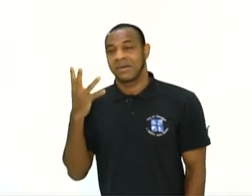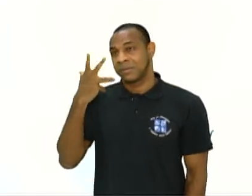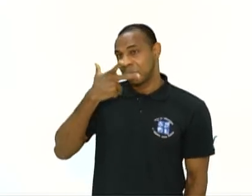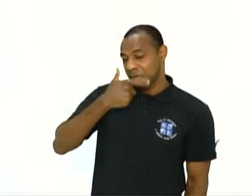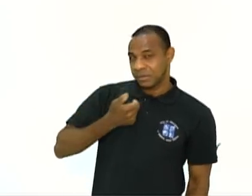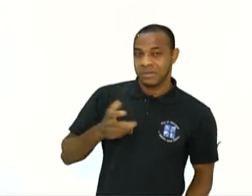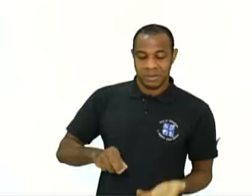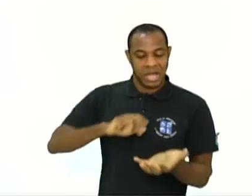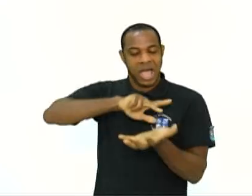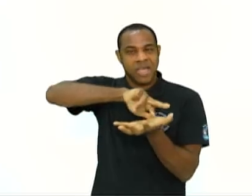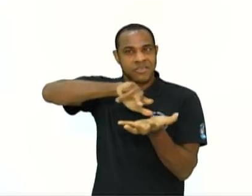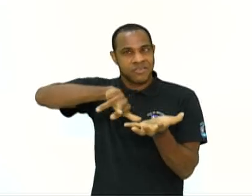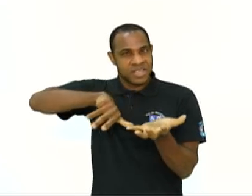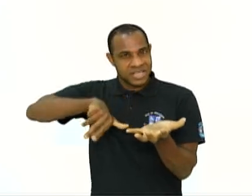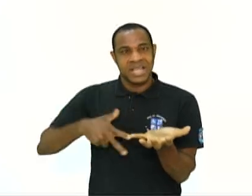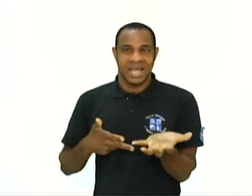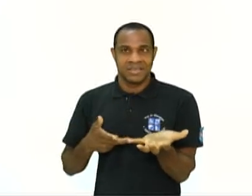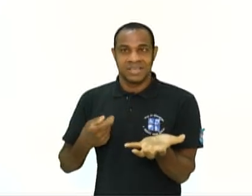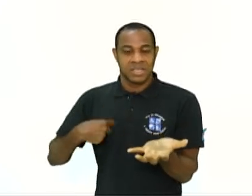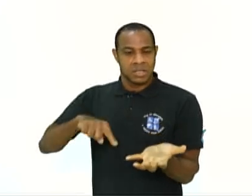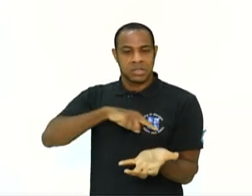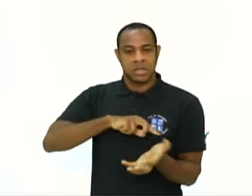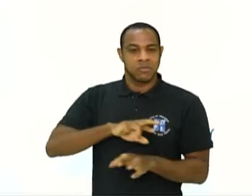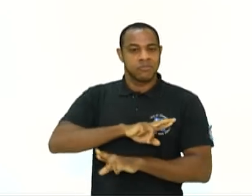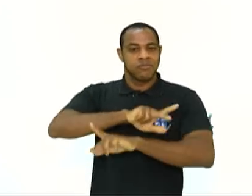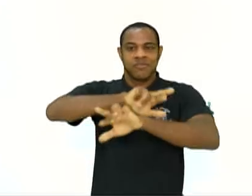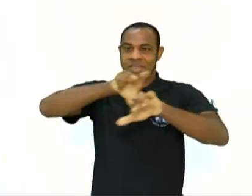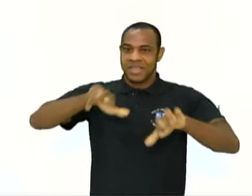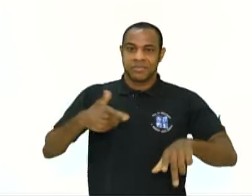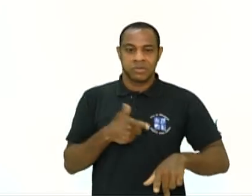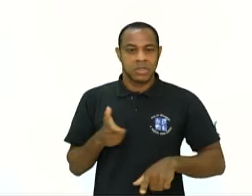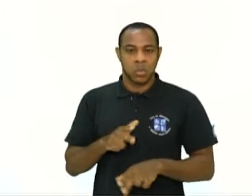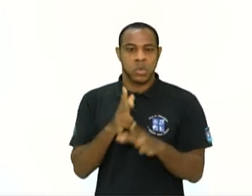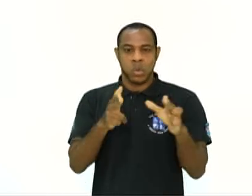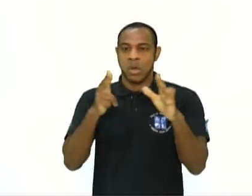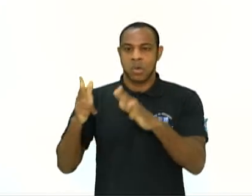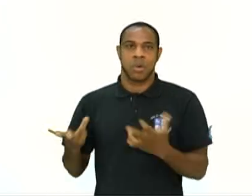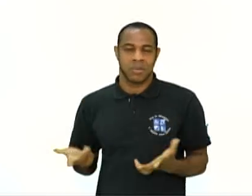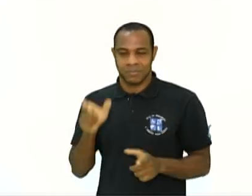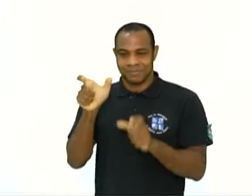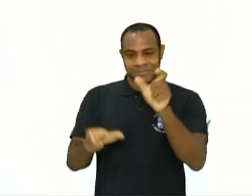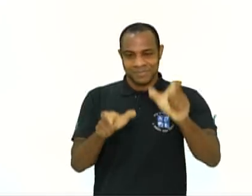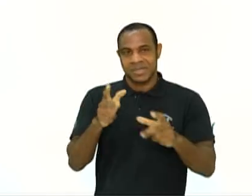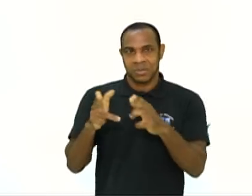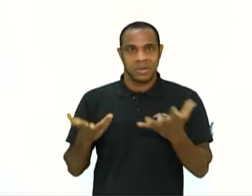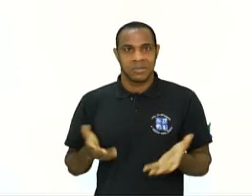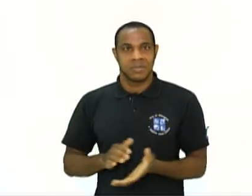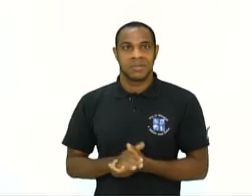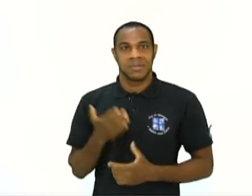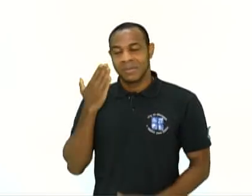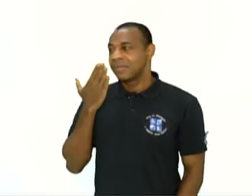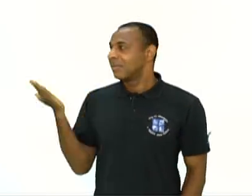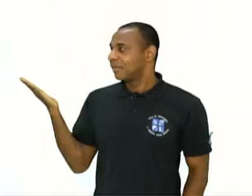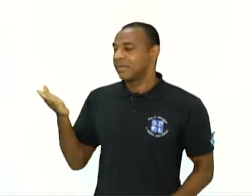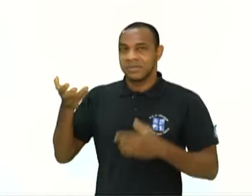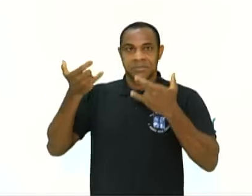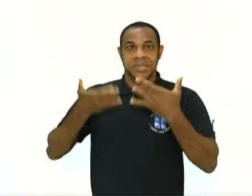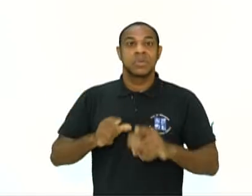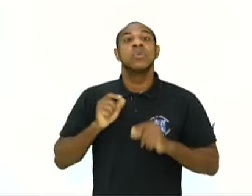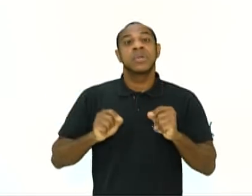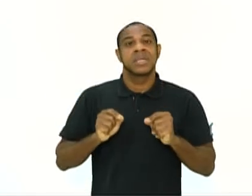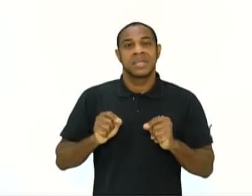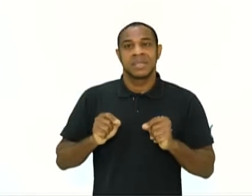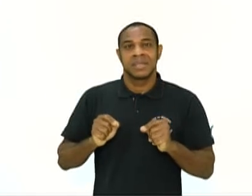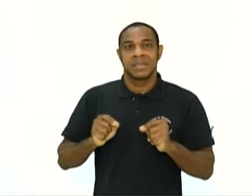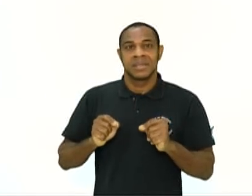A diversidade, não sermos todos iguais. Então, essa citação aqui fala sobre o quê? Você acha que fala sobre